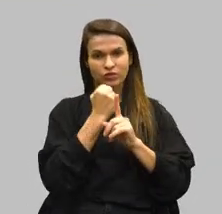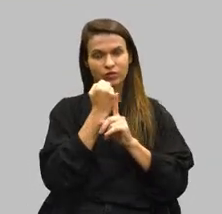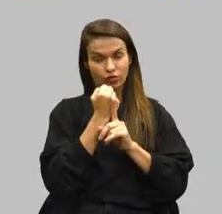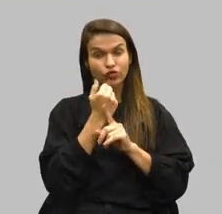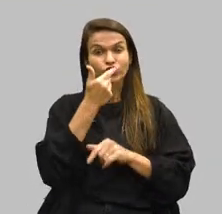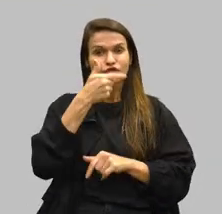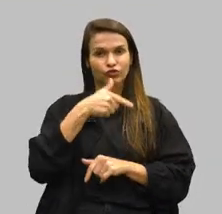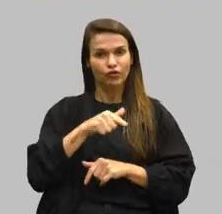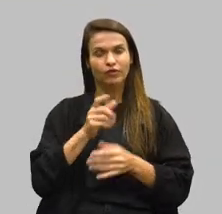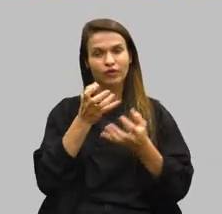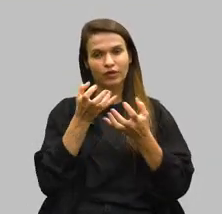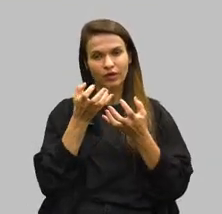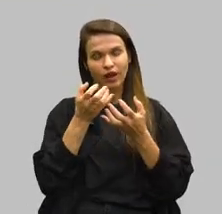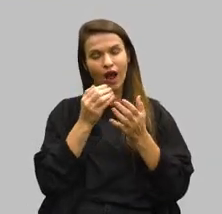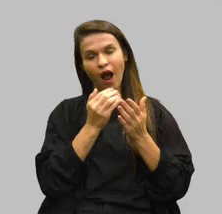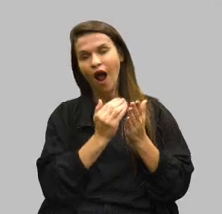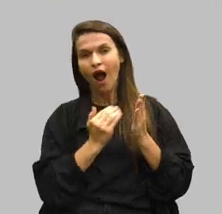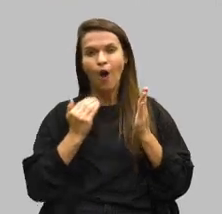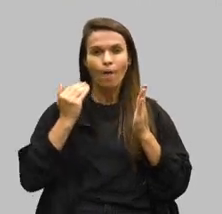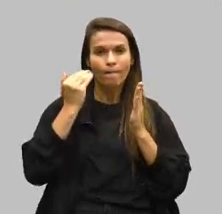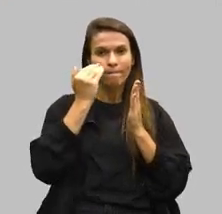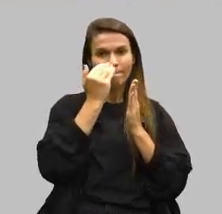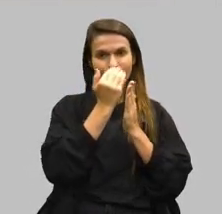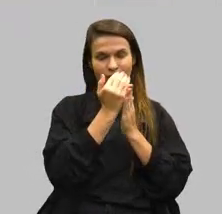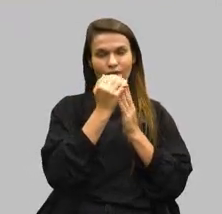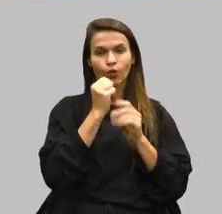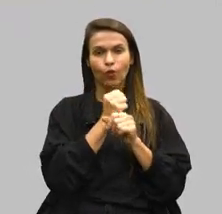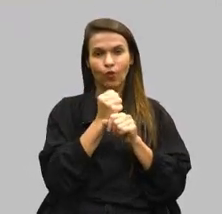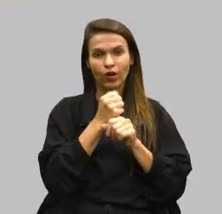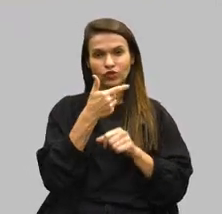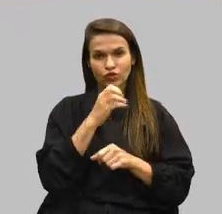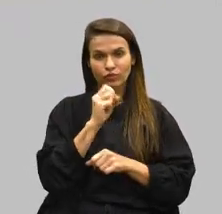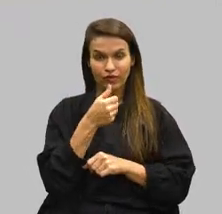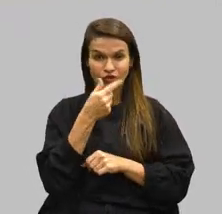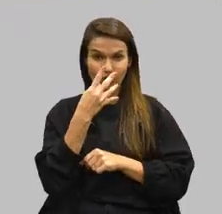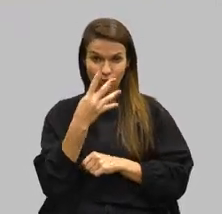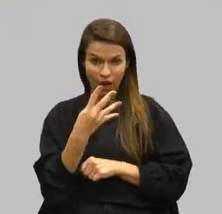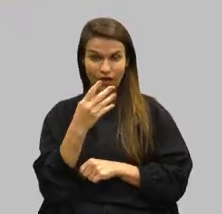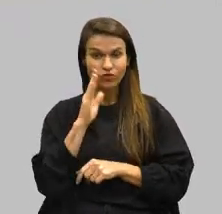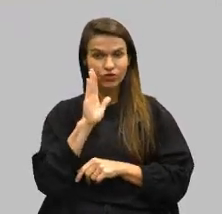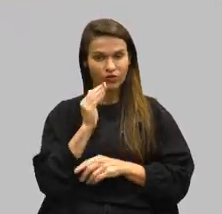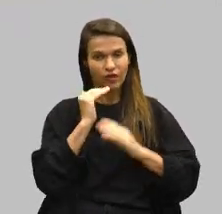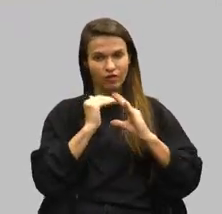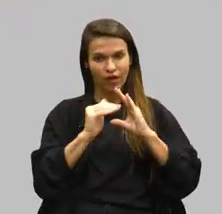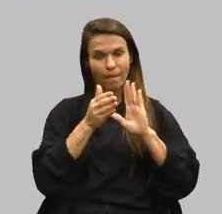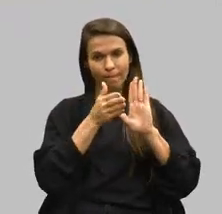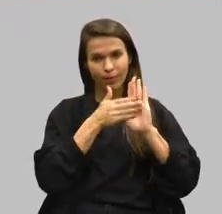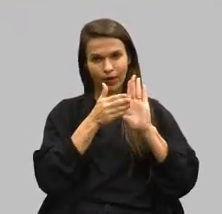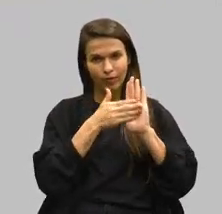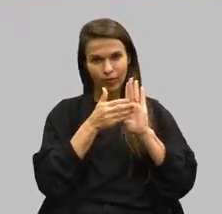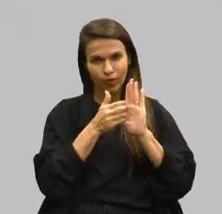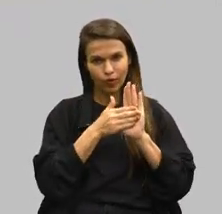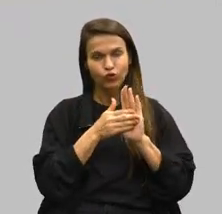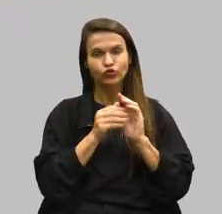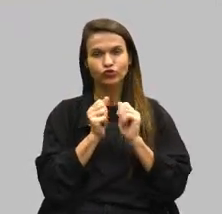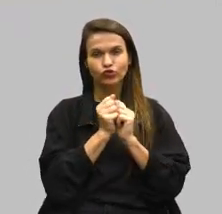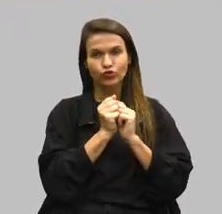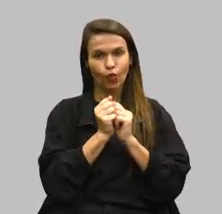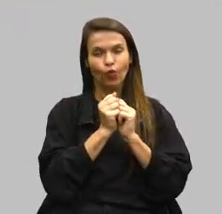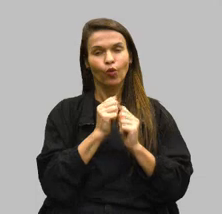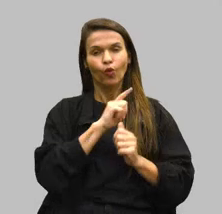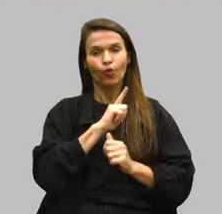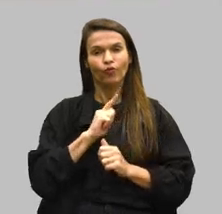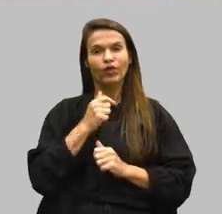uma vez nós queremos aumentar aí no ano de 2024 já enviei a proposta junto com o governador Romeu